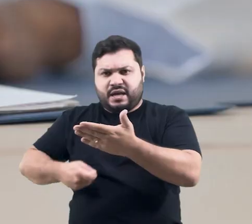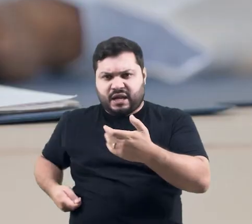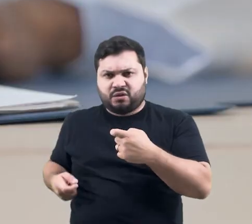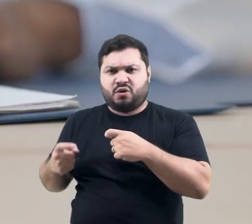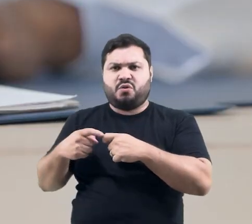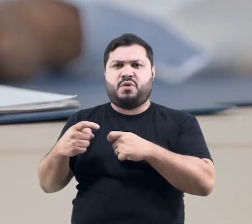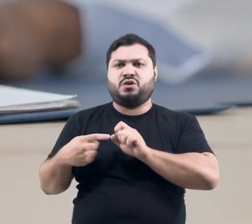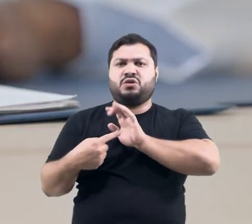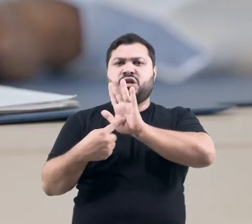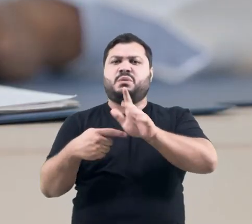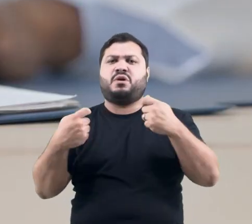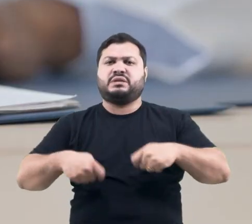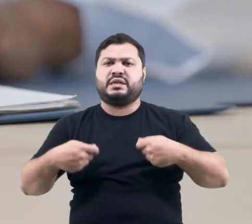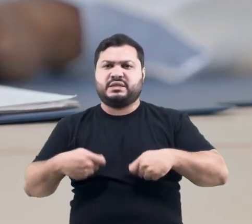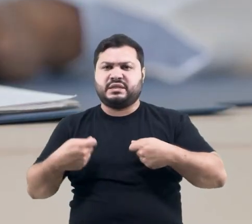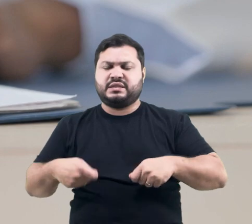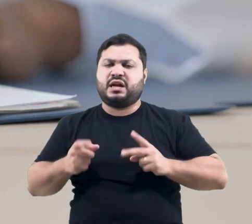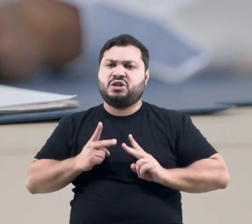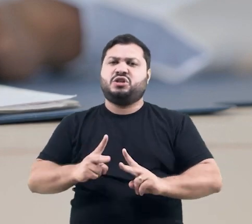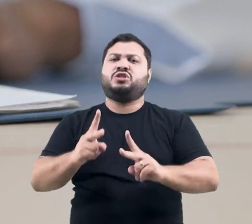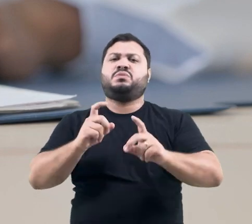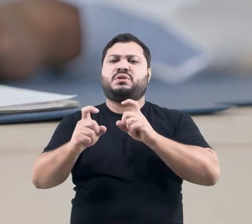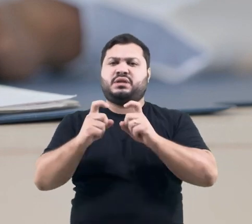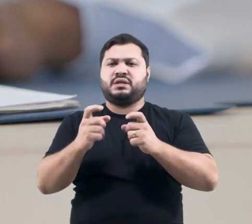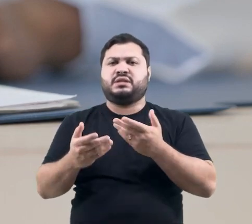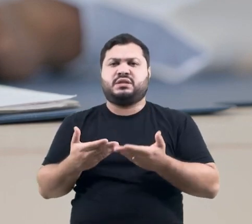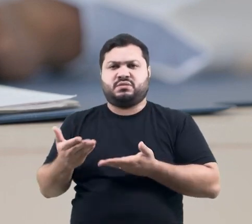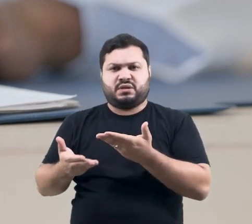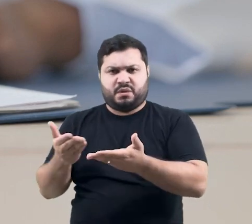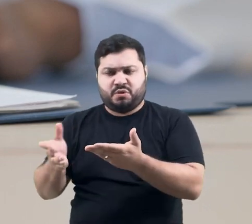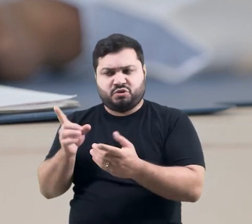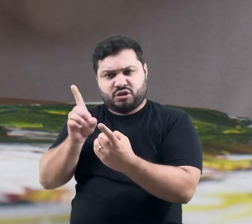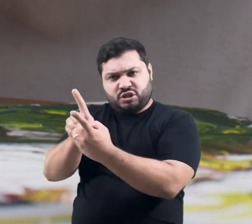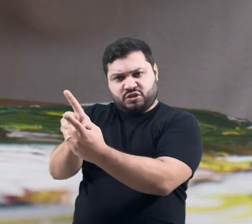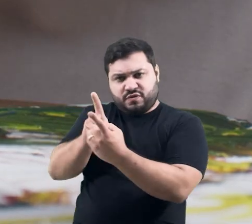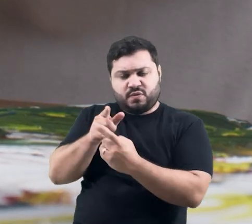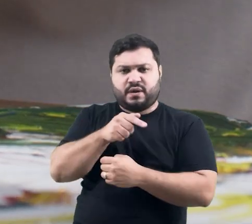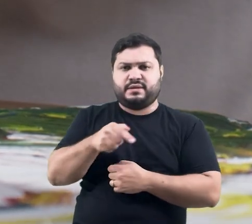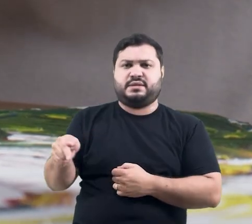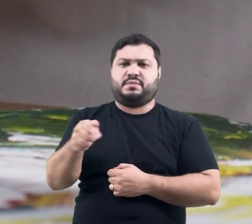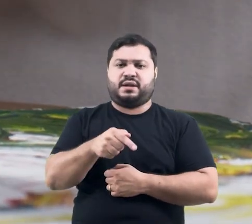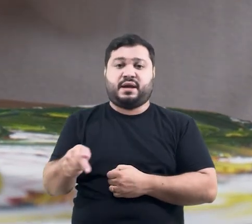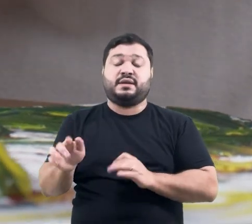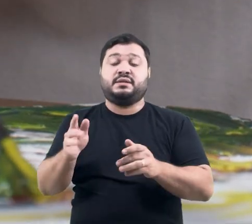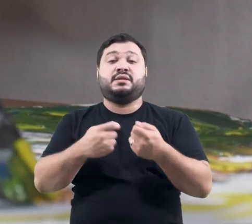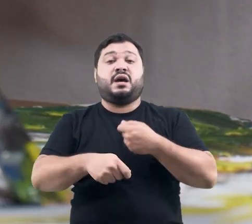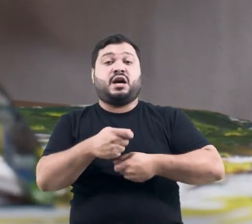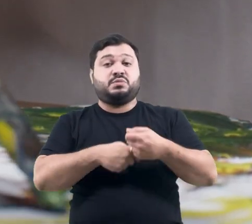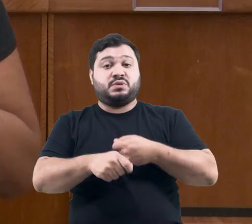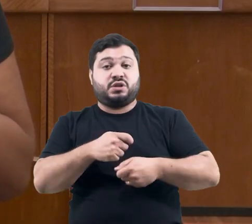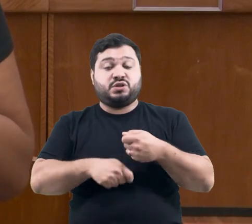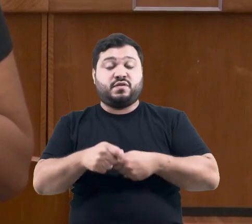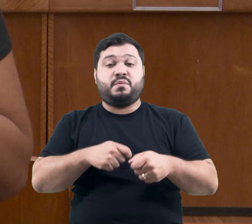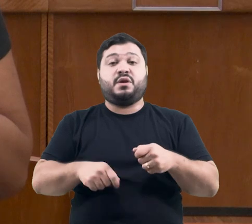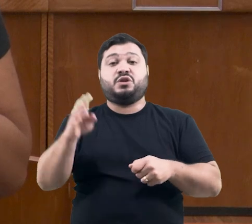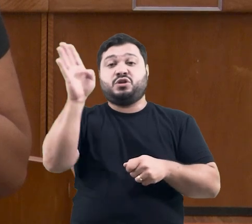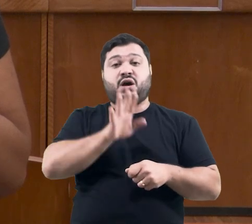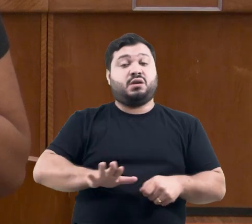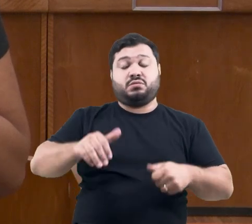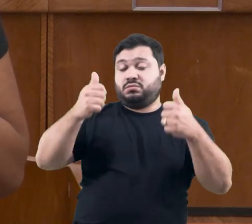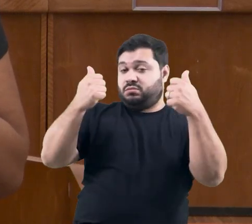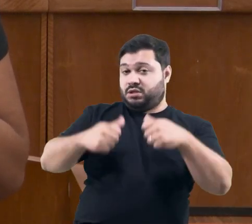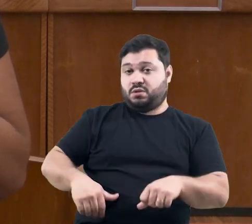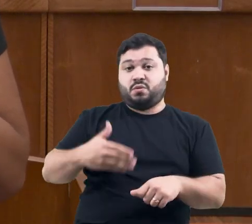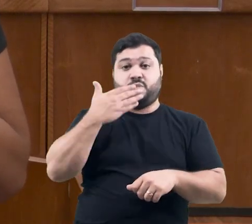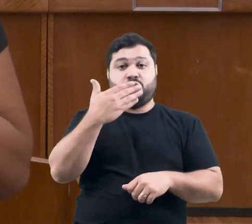processo relatórios médicos que apontam a necessidade de manter as sessões terapêuticas individuais semanais.